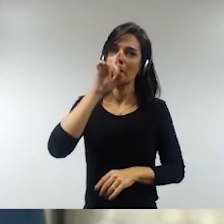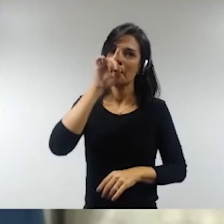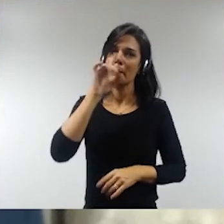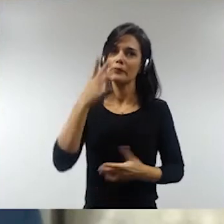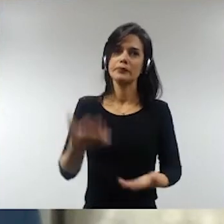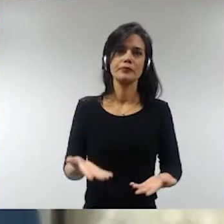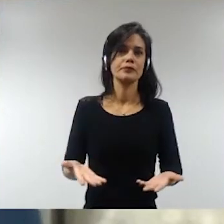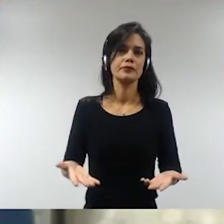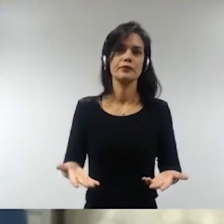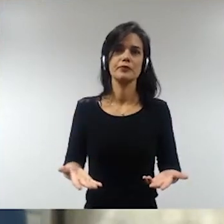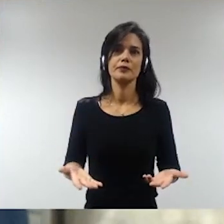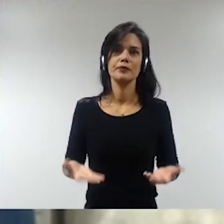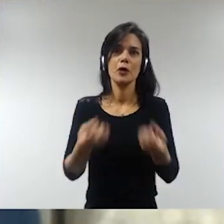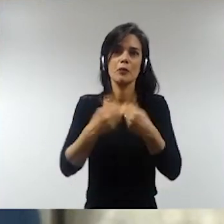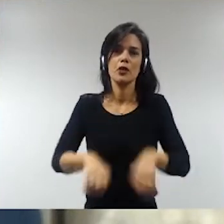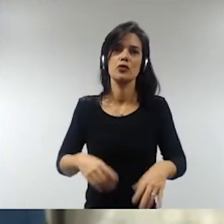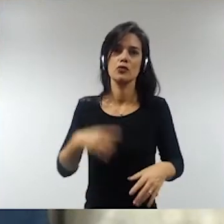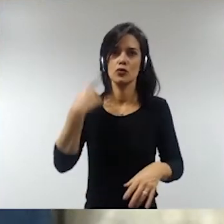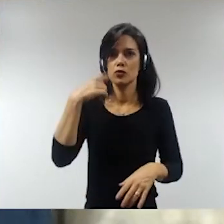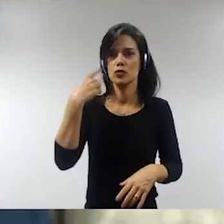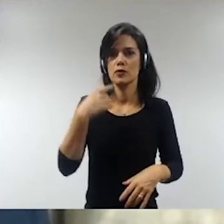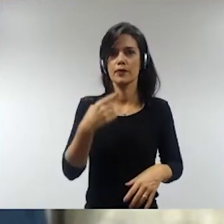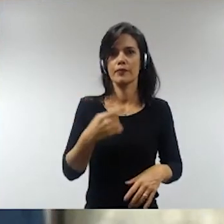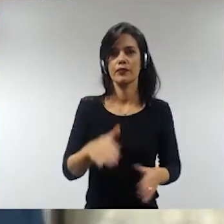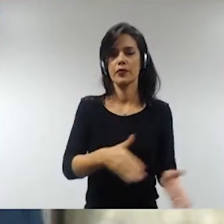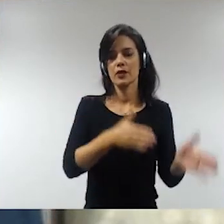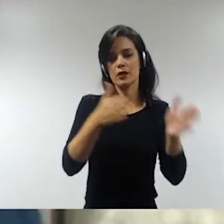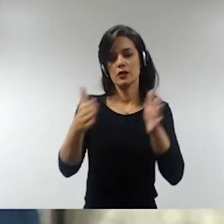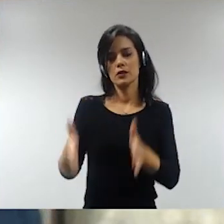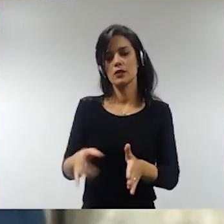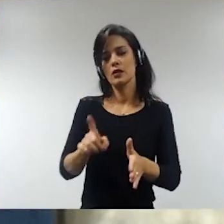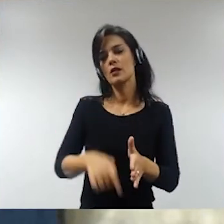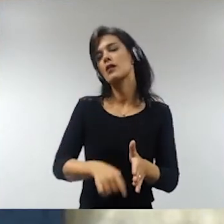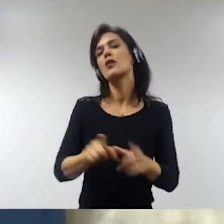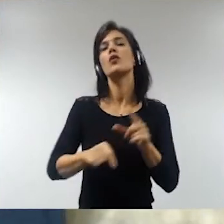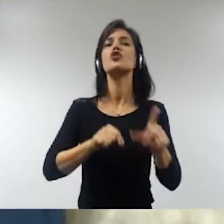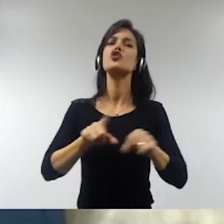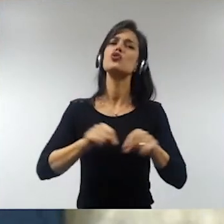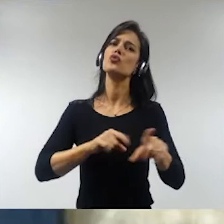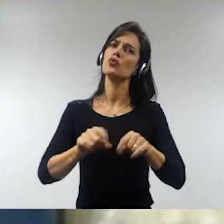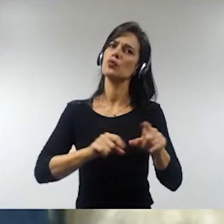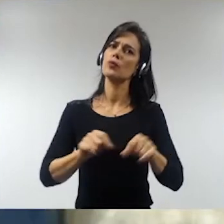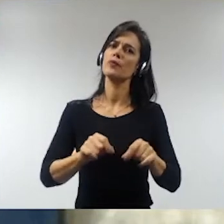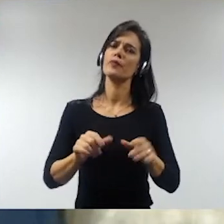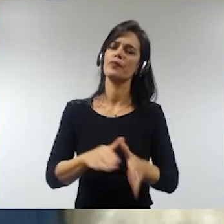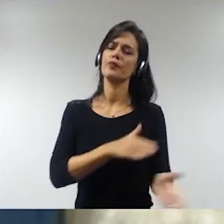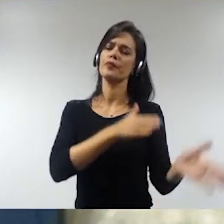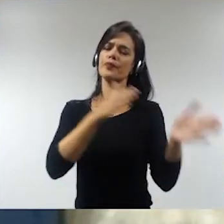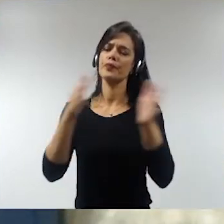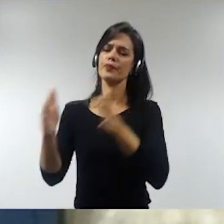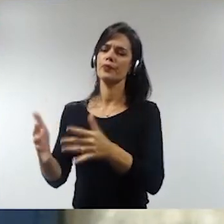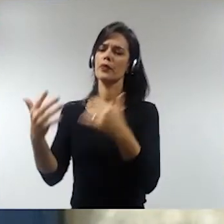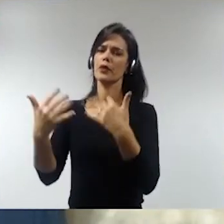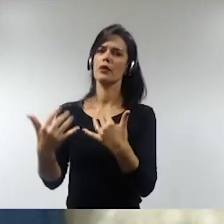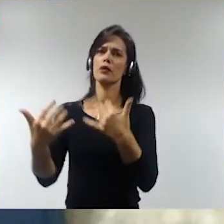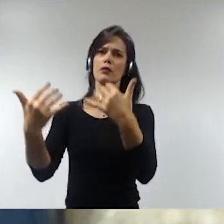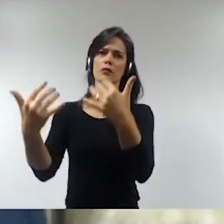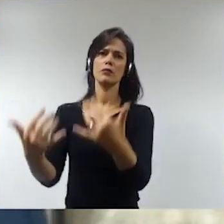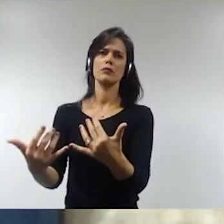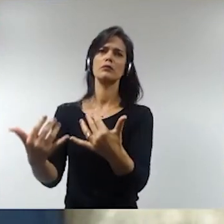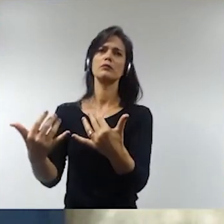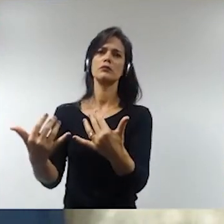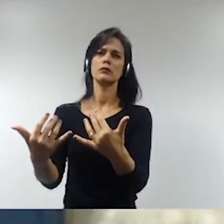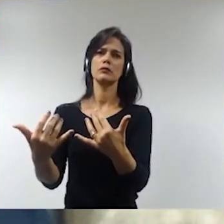essa segunda etapa, para mim, deveria ser facultativa. E uma terceira etapa, onde as audiências e sessões por